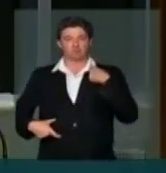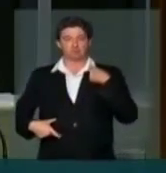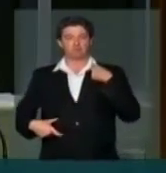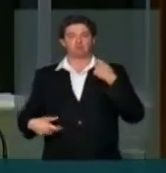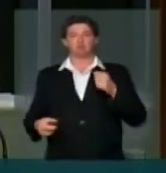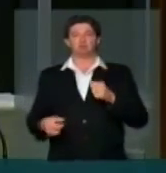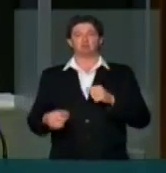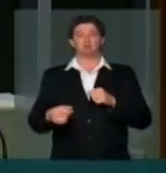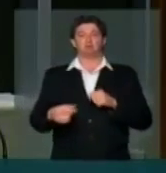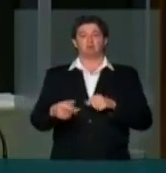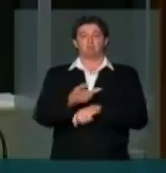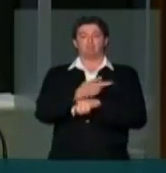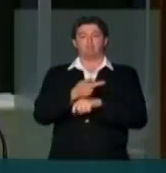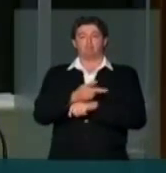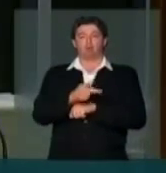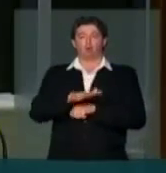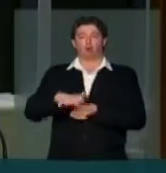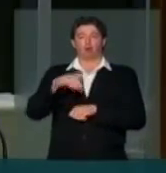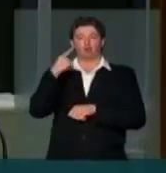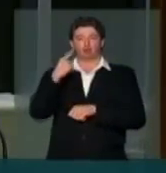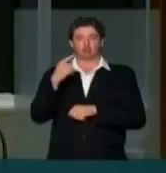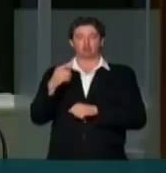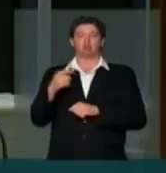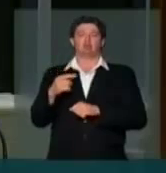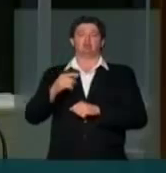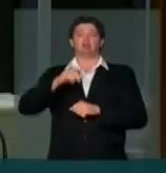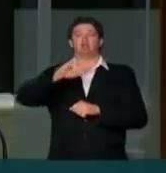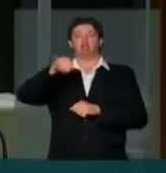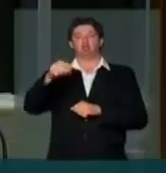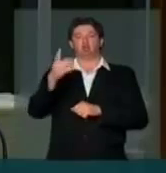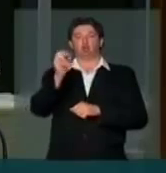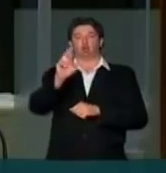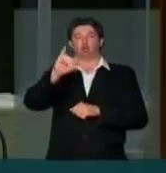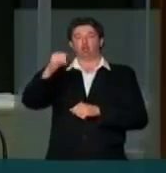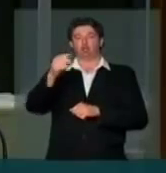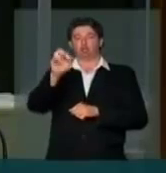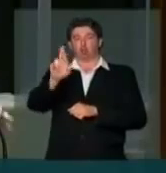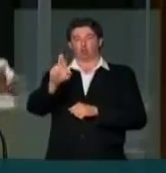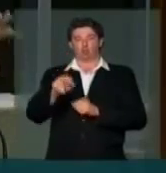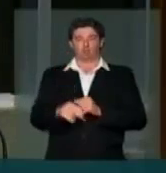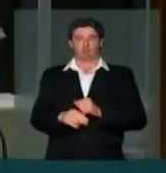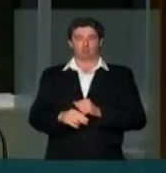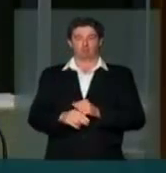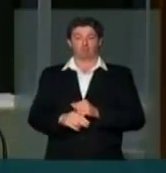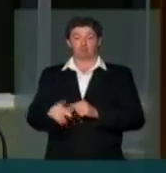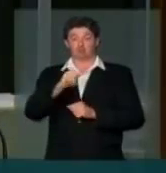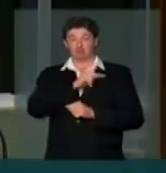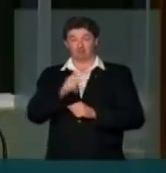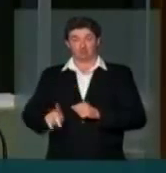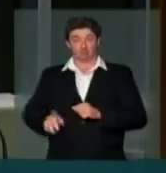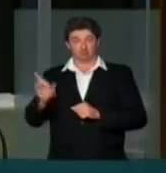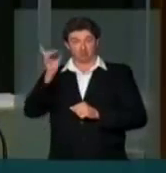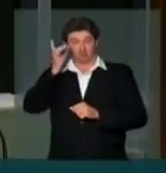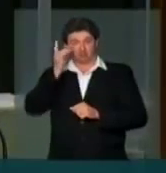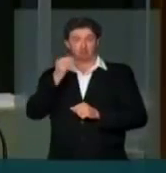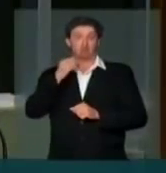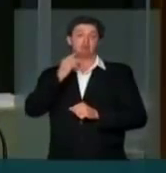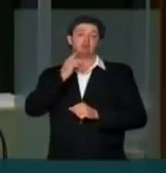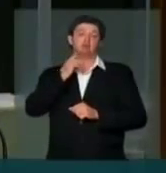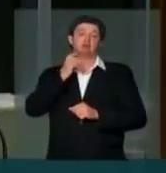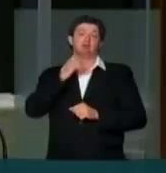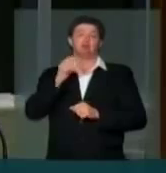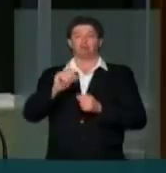do Procurador da República, Dr. Rodrigo Janot, na qual a presidente Dilma fez